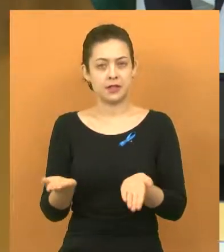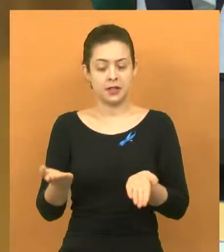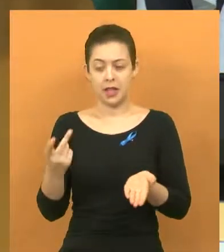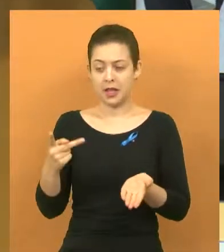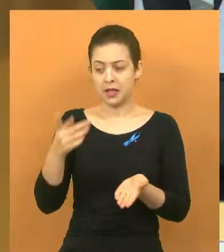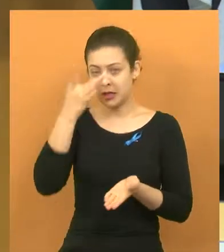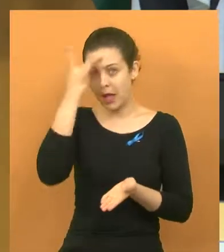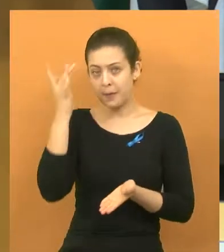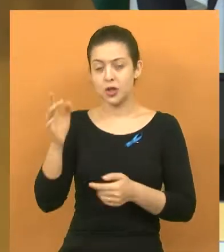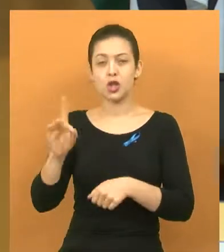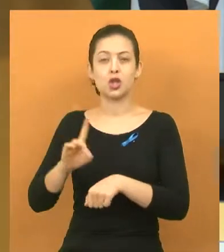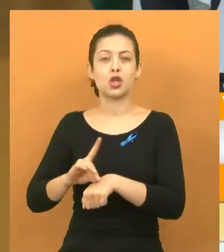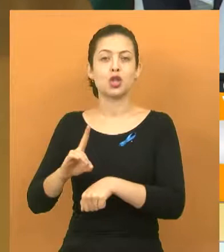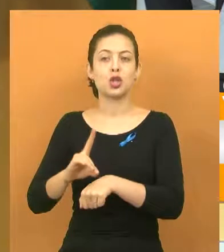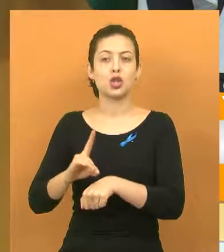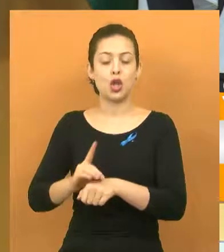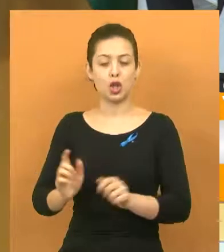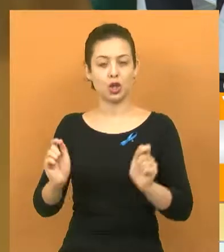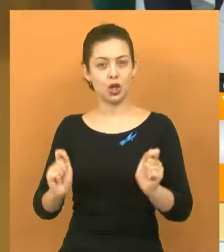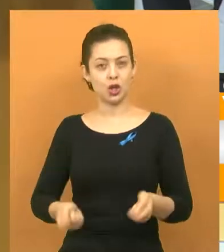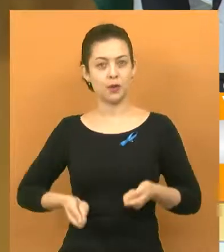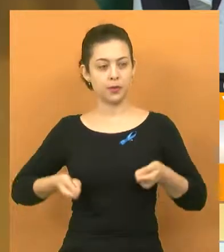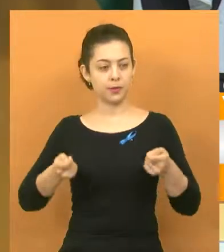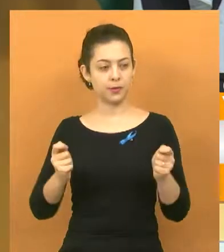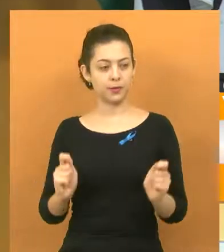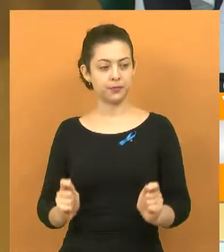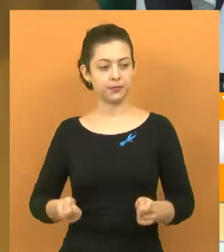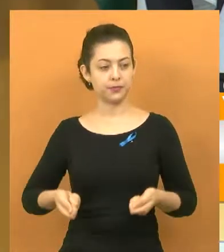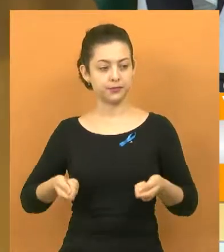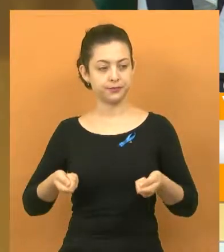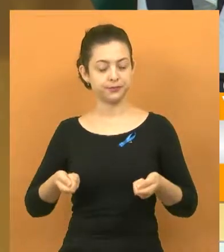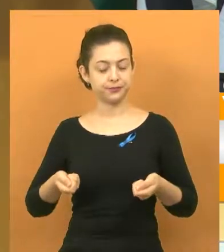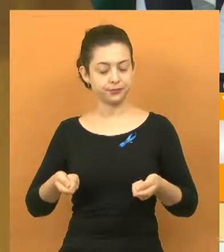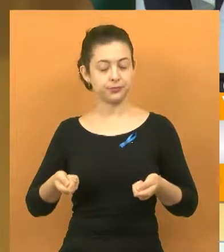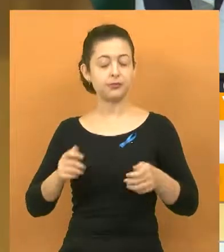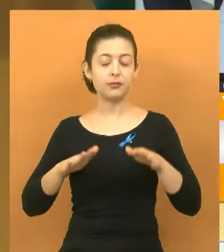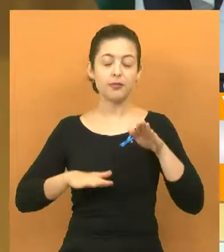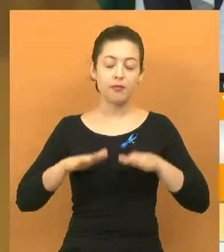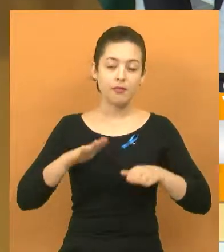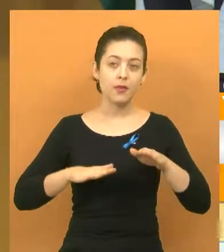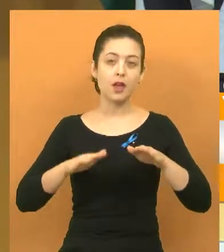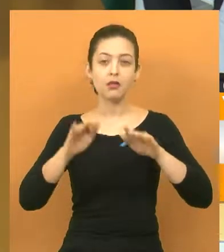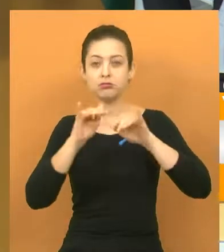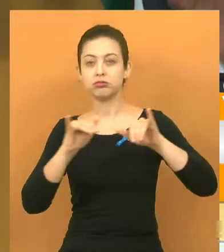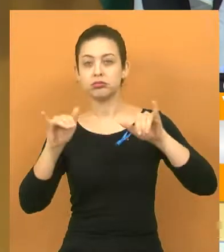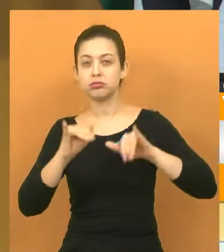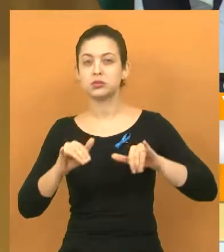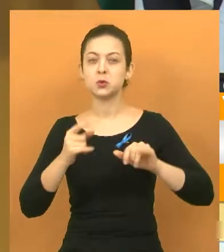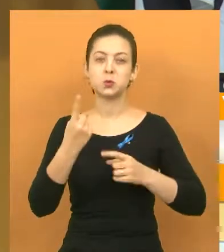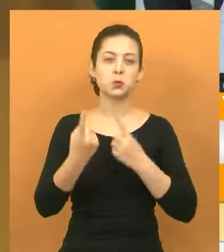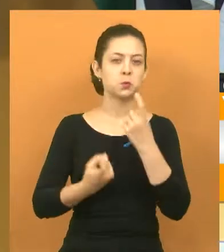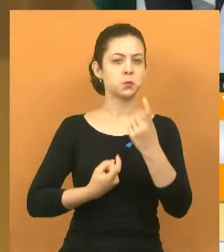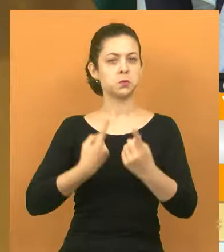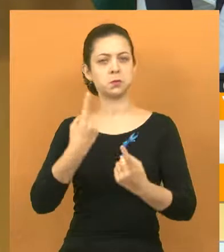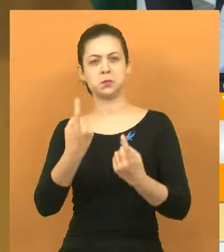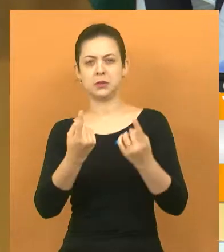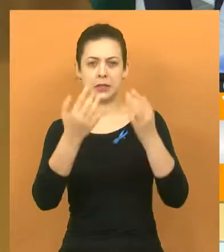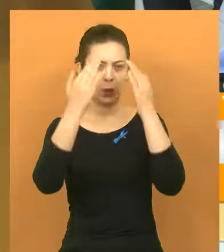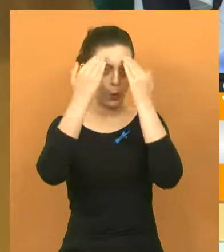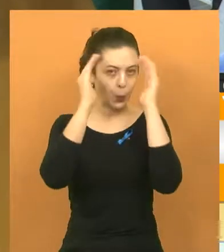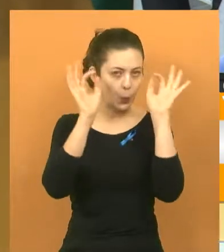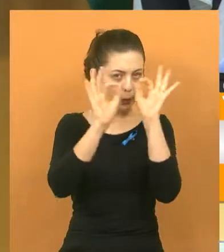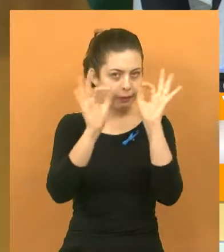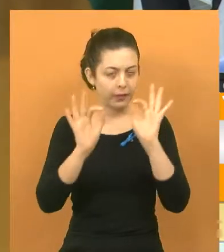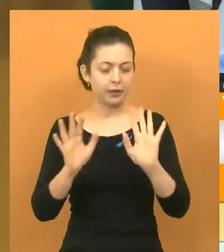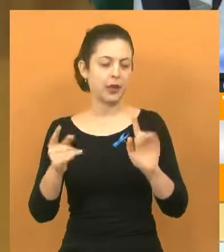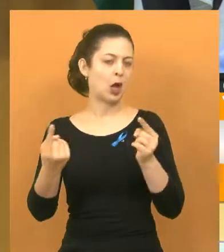que são proprietárias das carroças. Talvez alguma coisa que eu diga aqui, alguém possa até não entender, ou